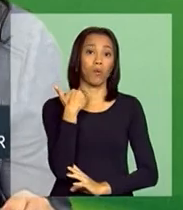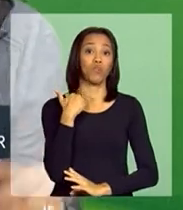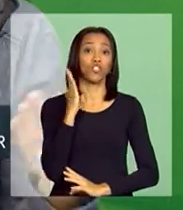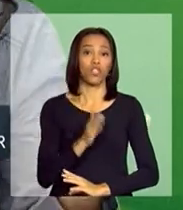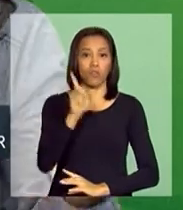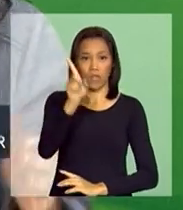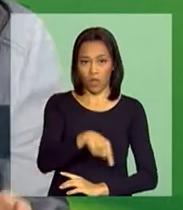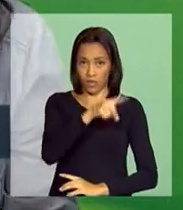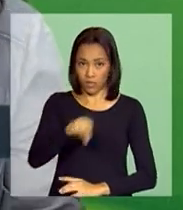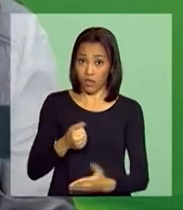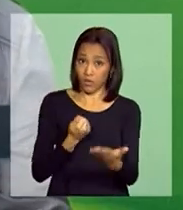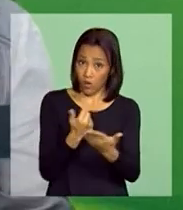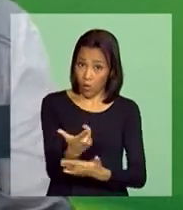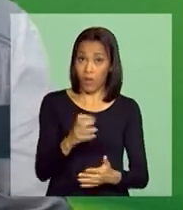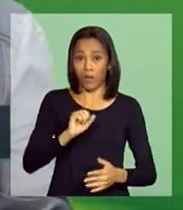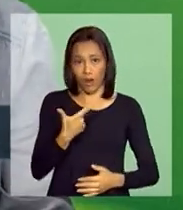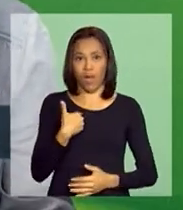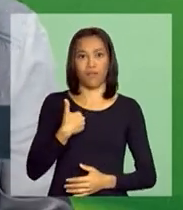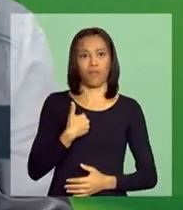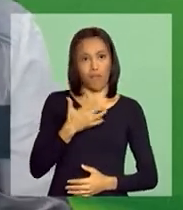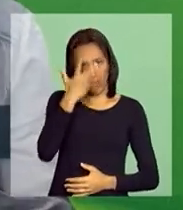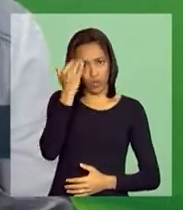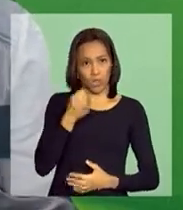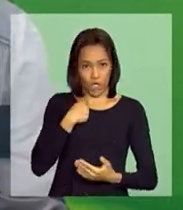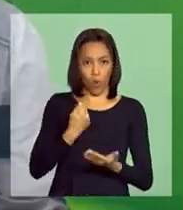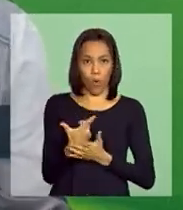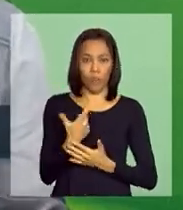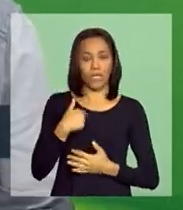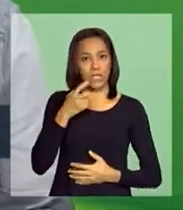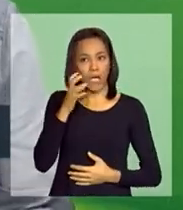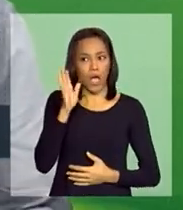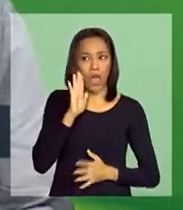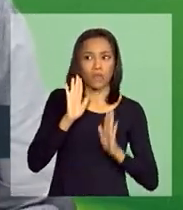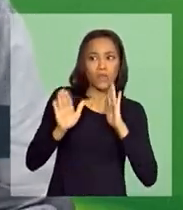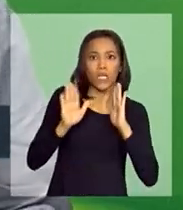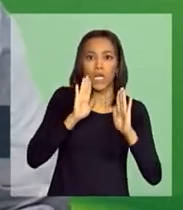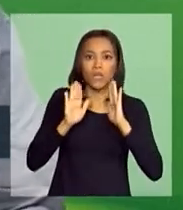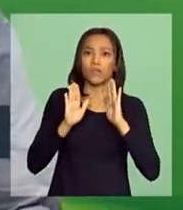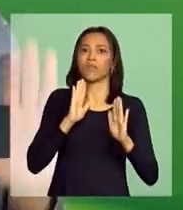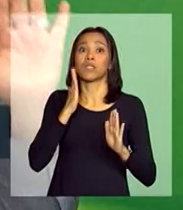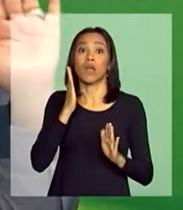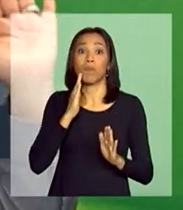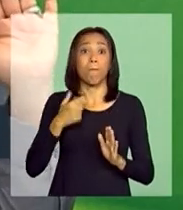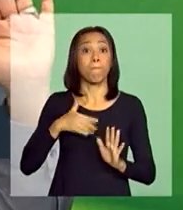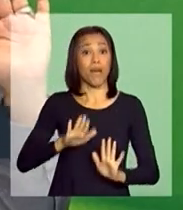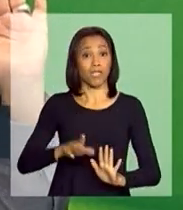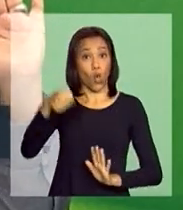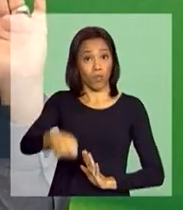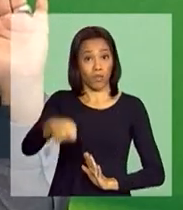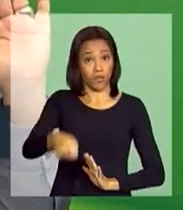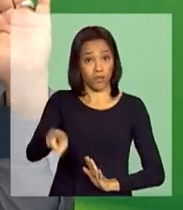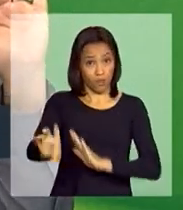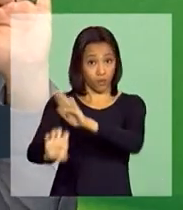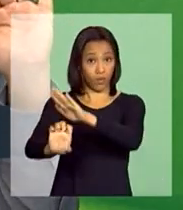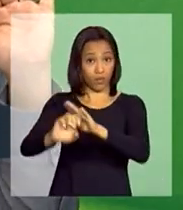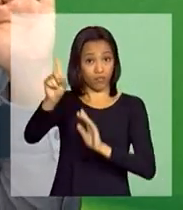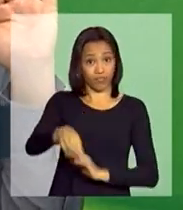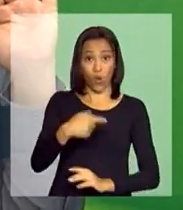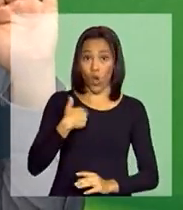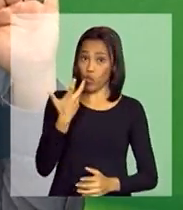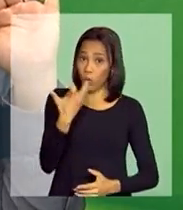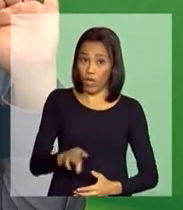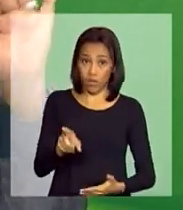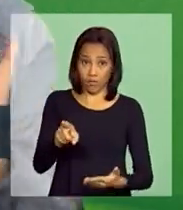consumidor obviamente vai estar atento vai informar mas a obrigação é dizer Olha eu não tenho mais contrato com